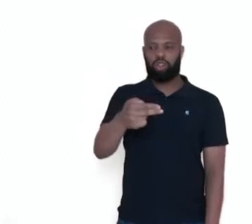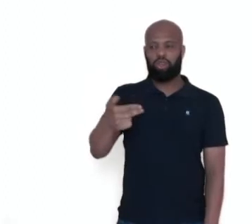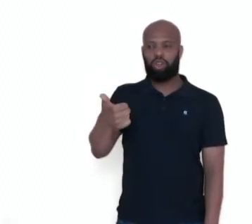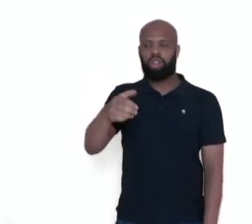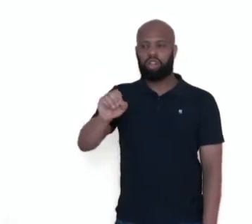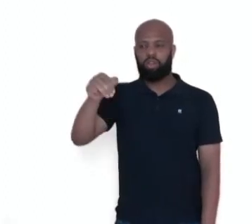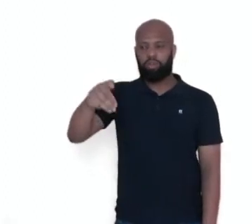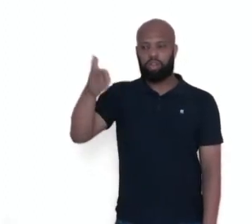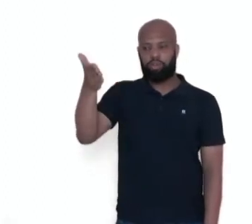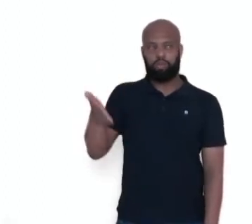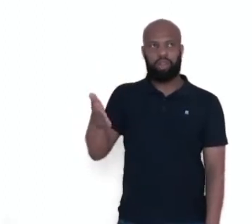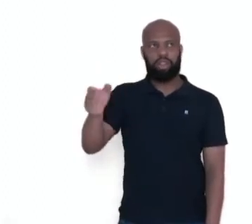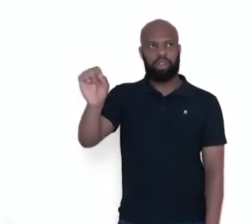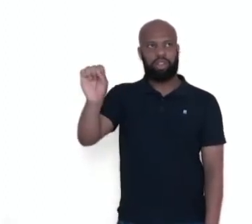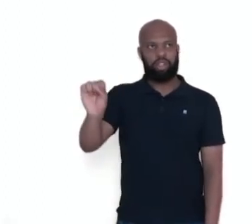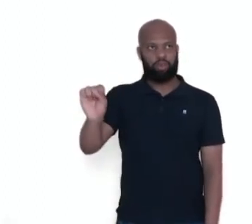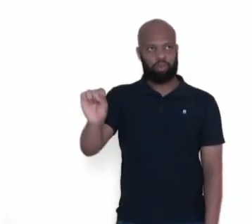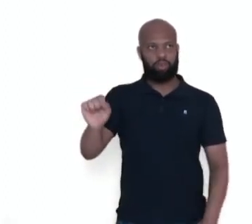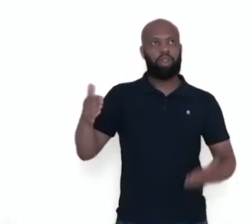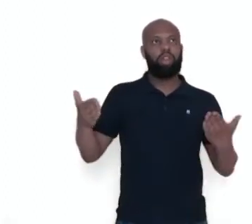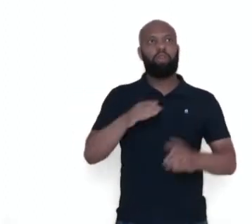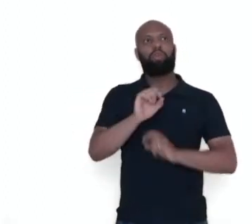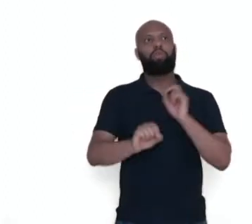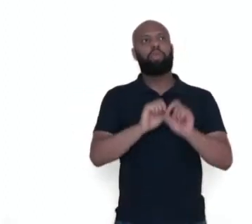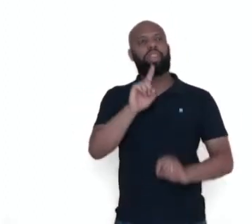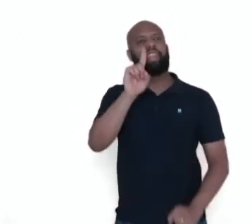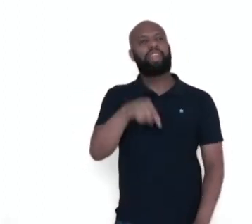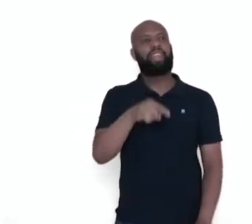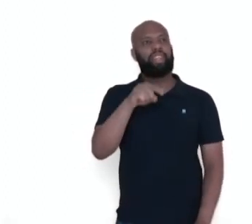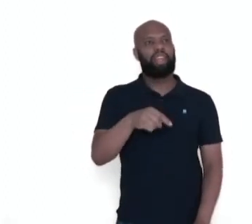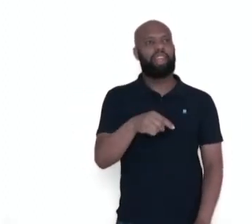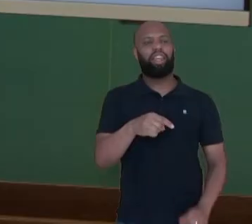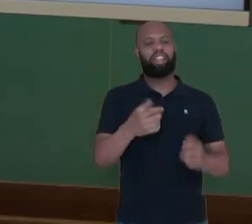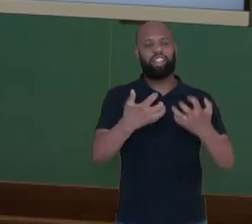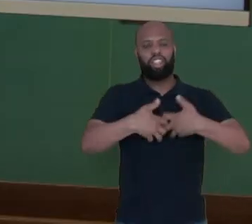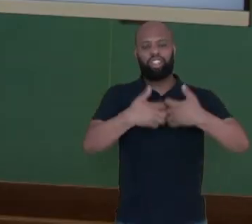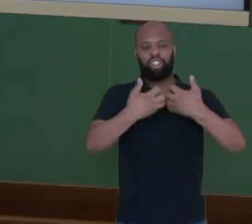segundo. Com relação a essa situação, qual é a energia mecânica